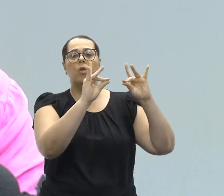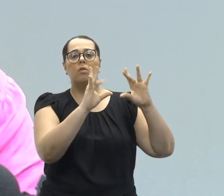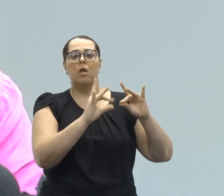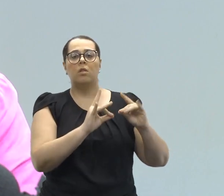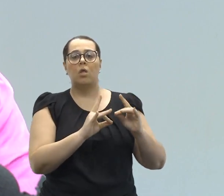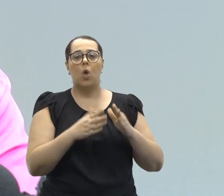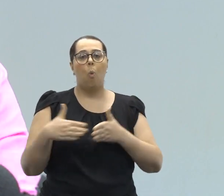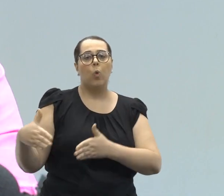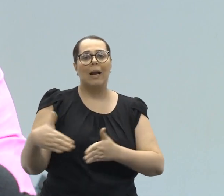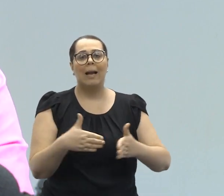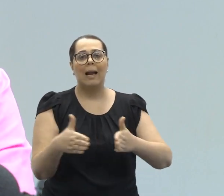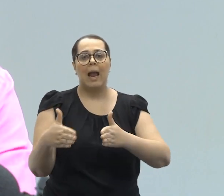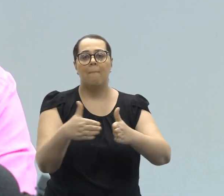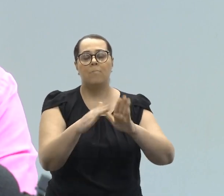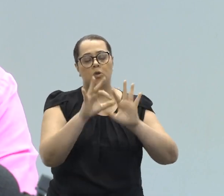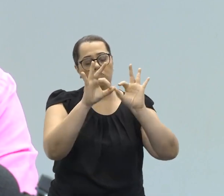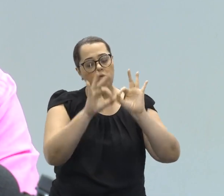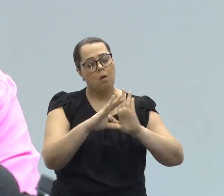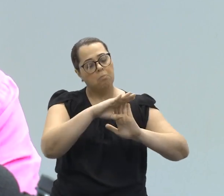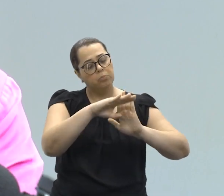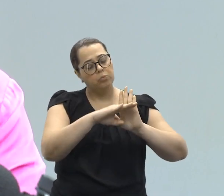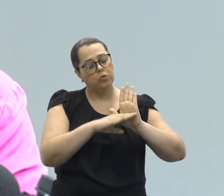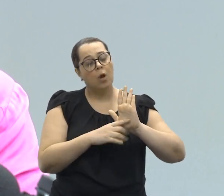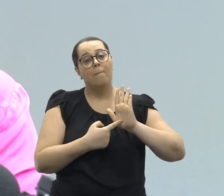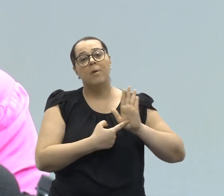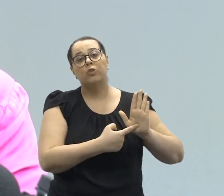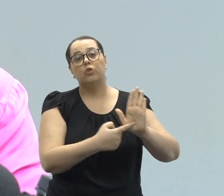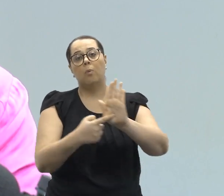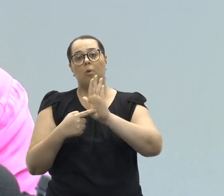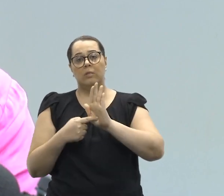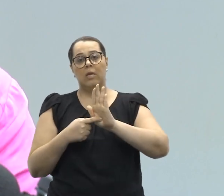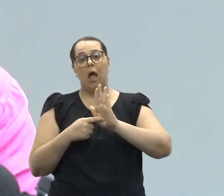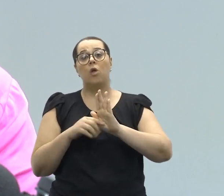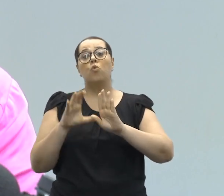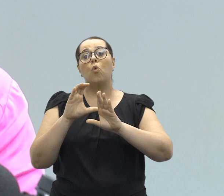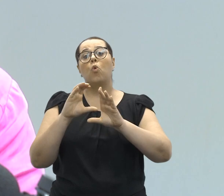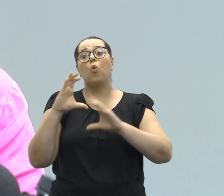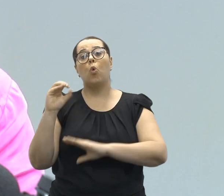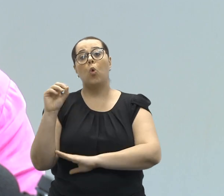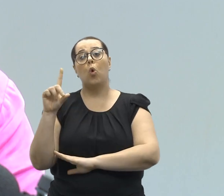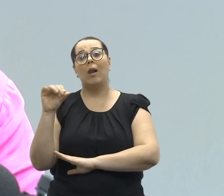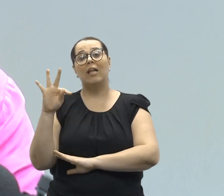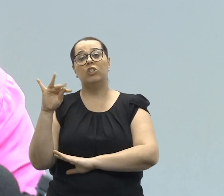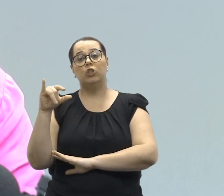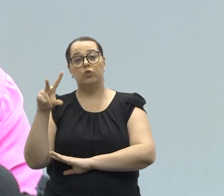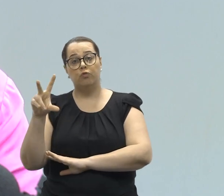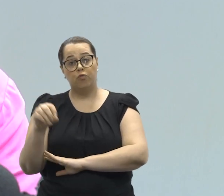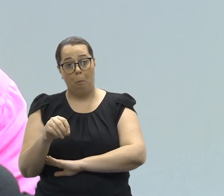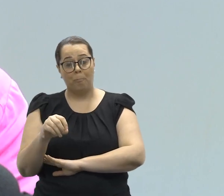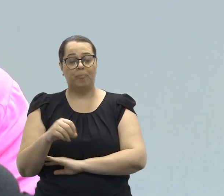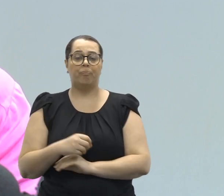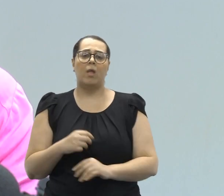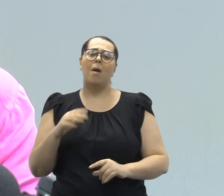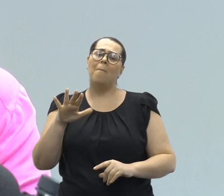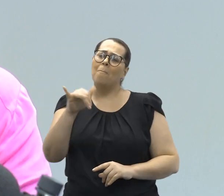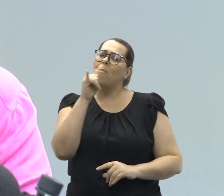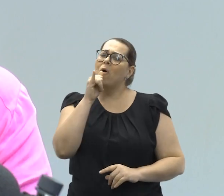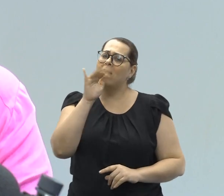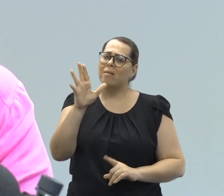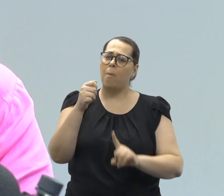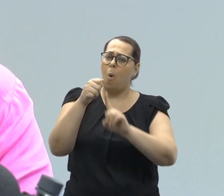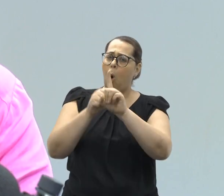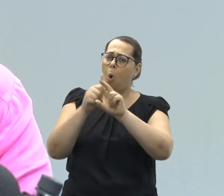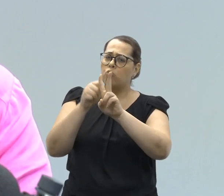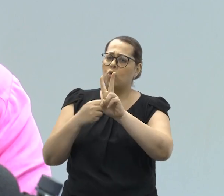radiografia para a gente poder atuar na esfera coletiva. Um exemplo, há uns 3 meses atrás, nós recebemos 2